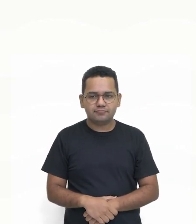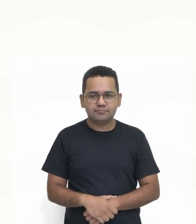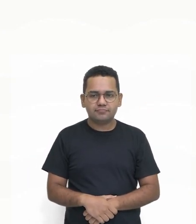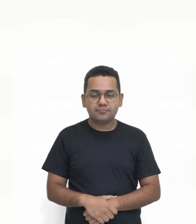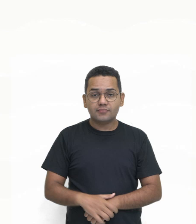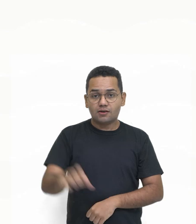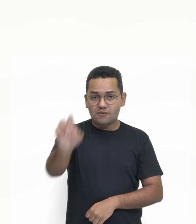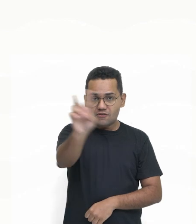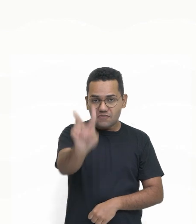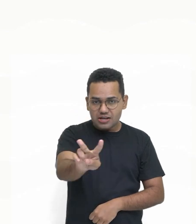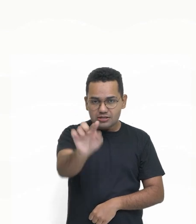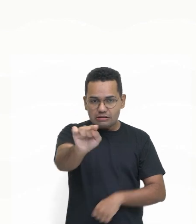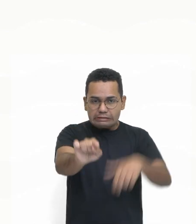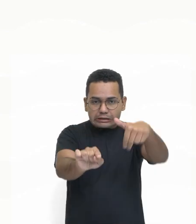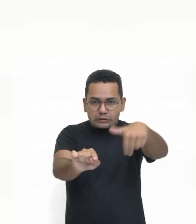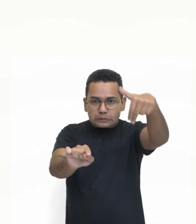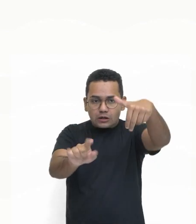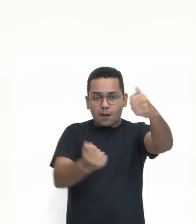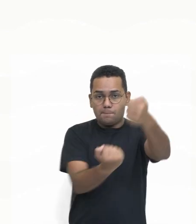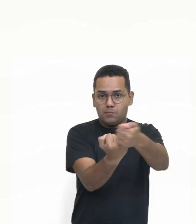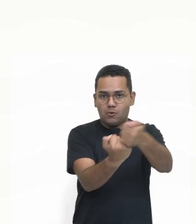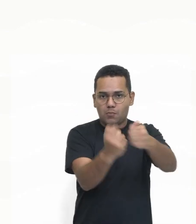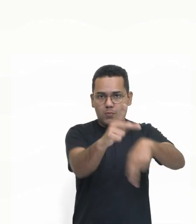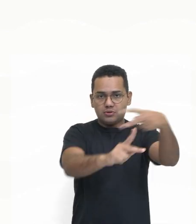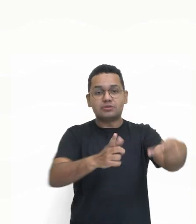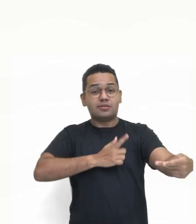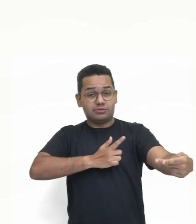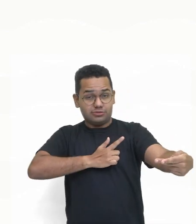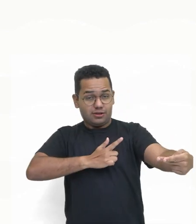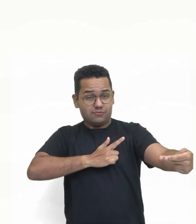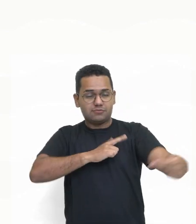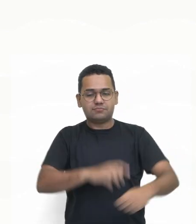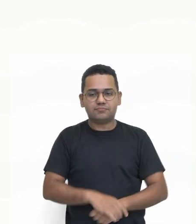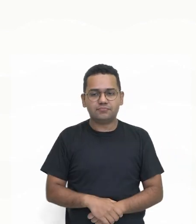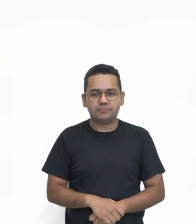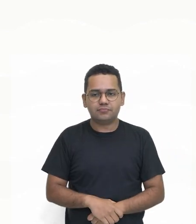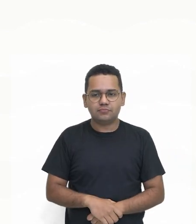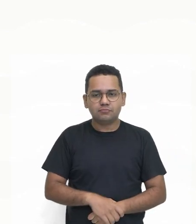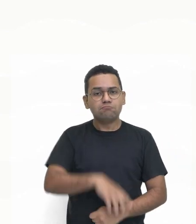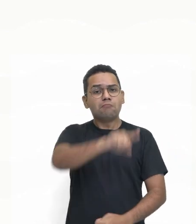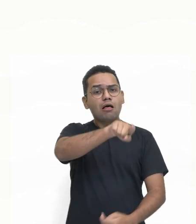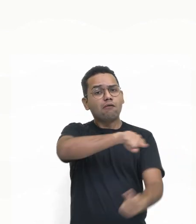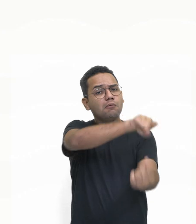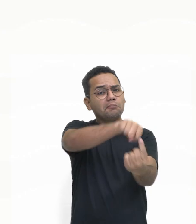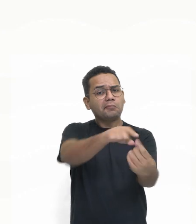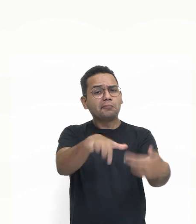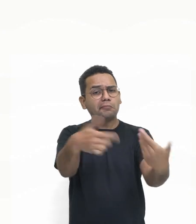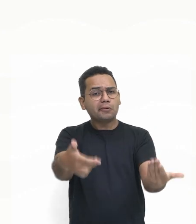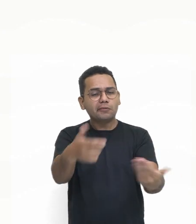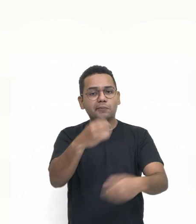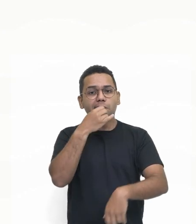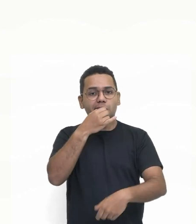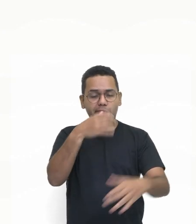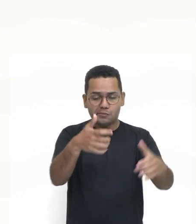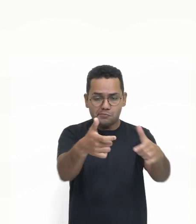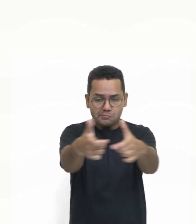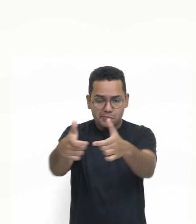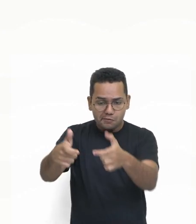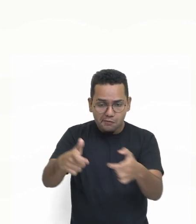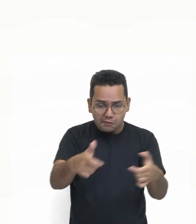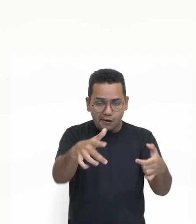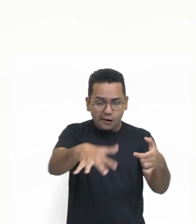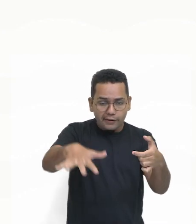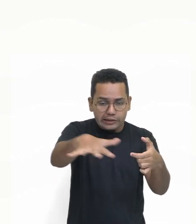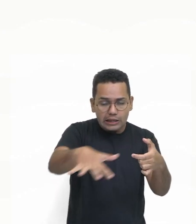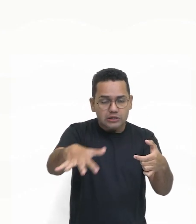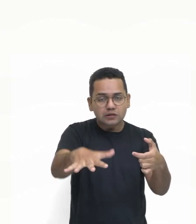Vietnã do Norte possuía ali o apoio da população, um dos objetivos deles, né, era justamente acabar com as comunidades, acabar com as